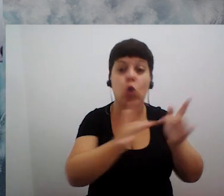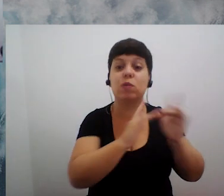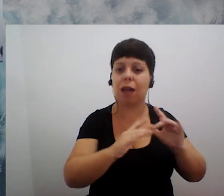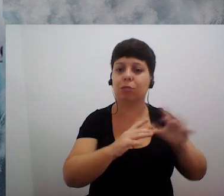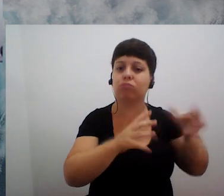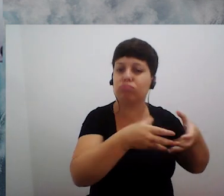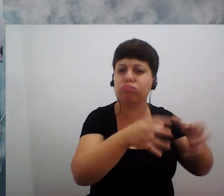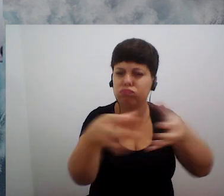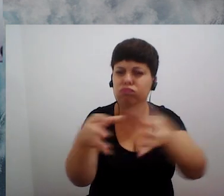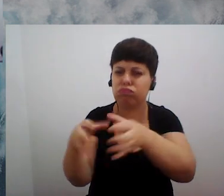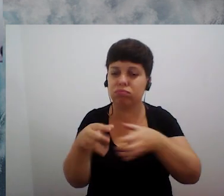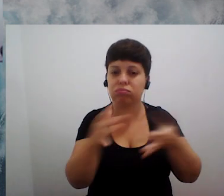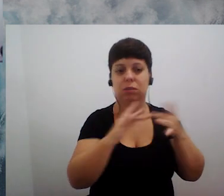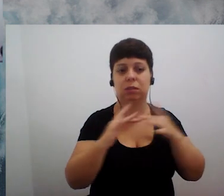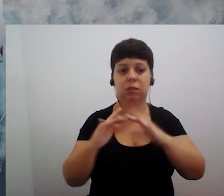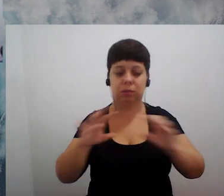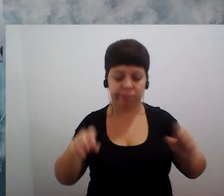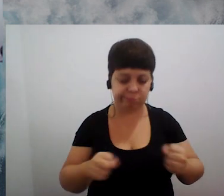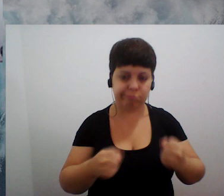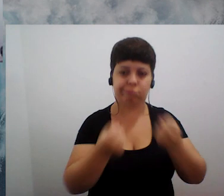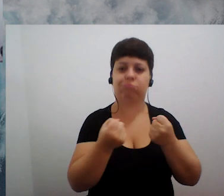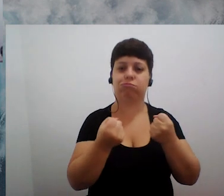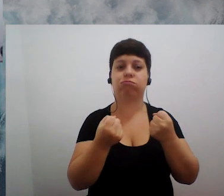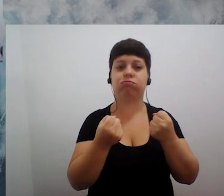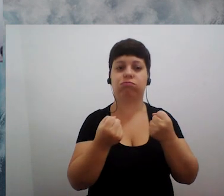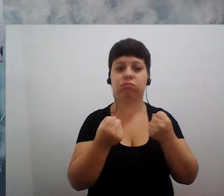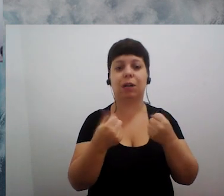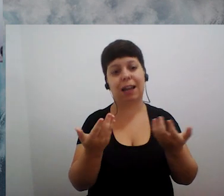articulação para realmente o fortalecimento e o